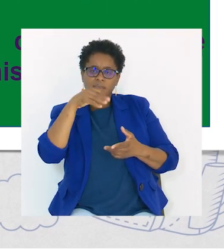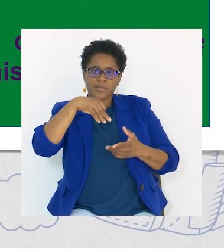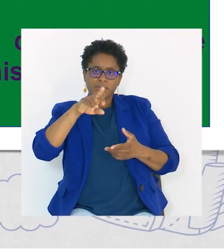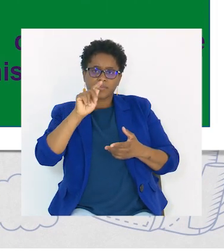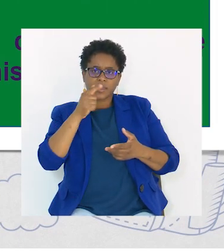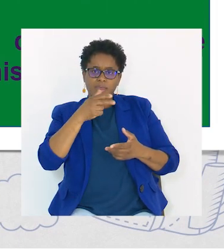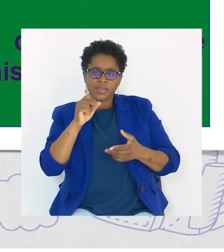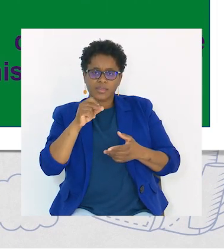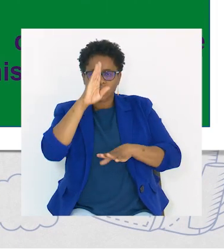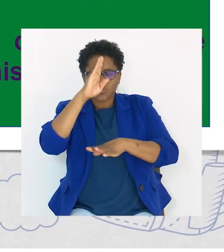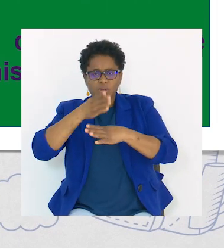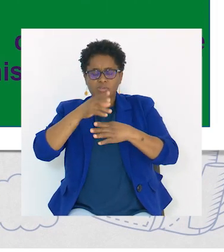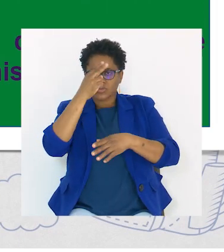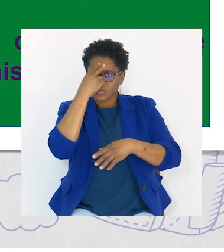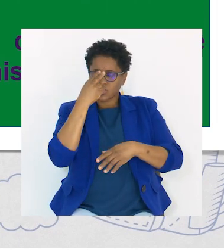históricos,